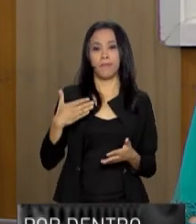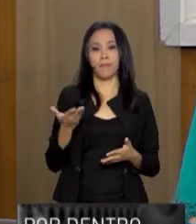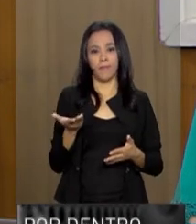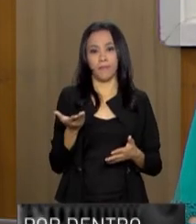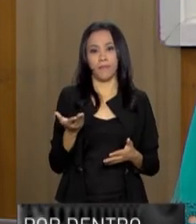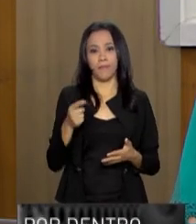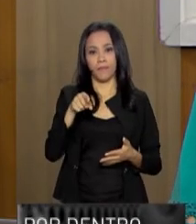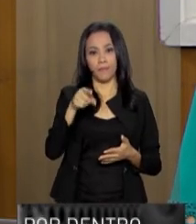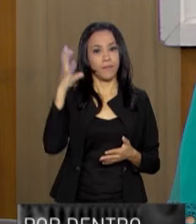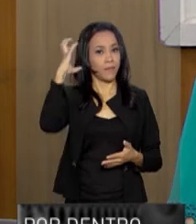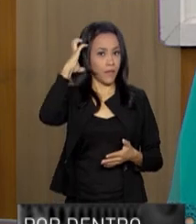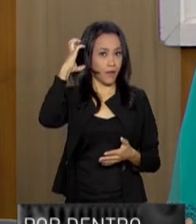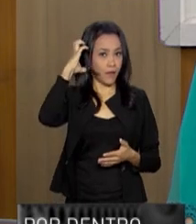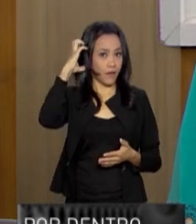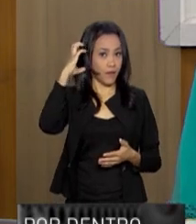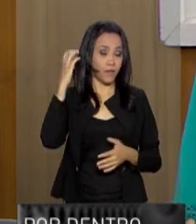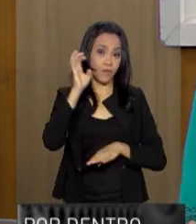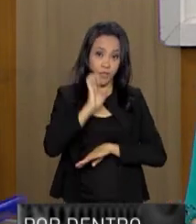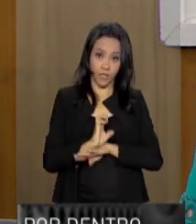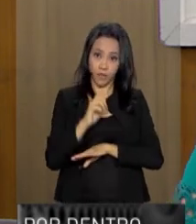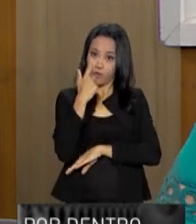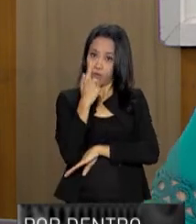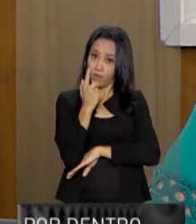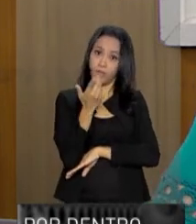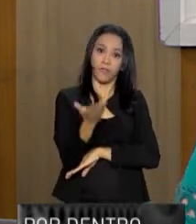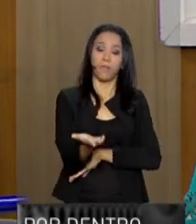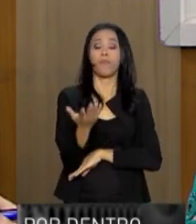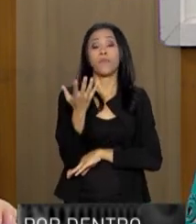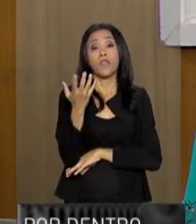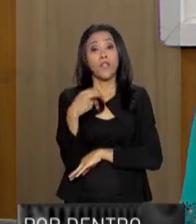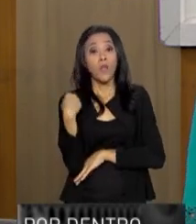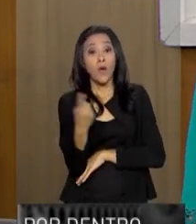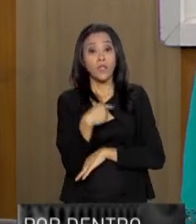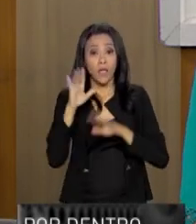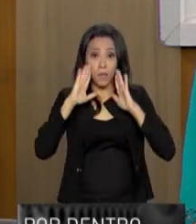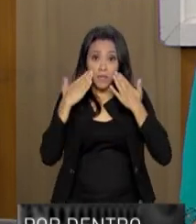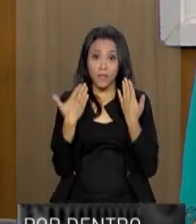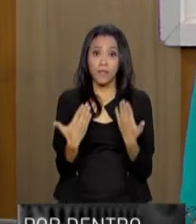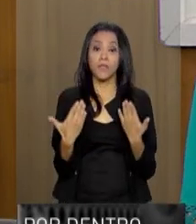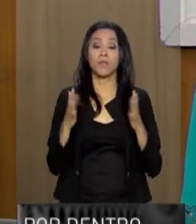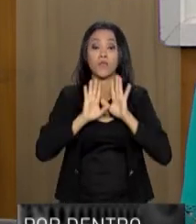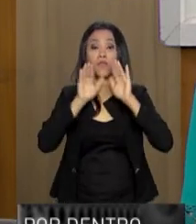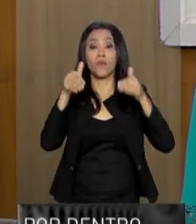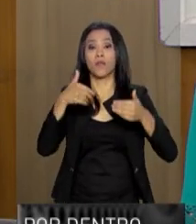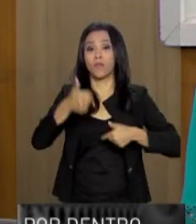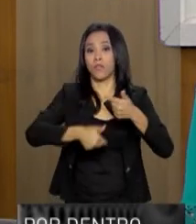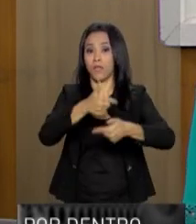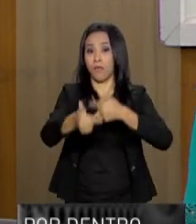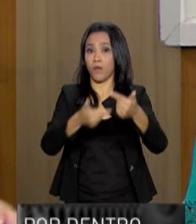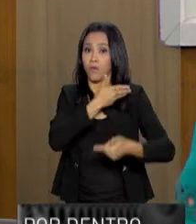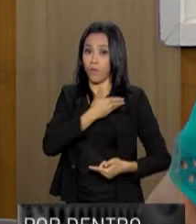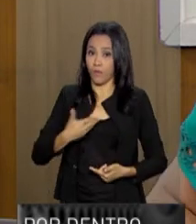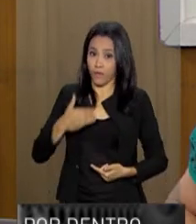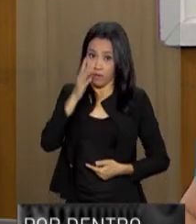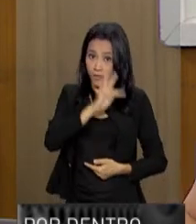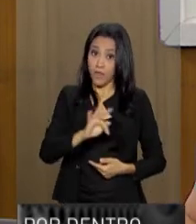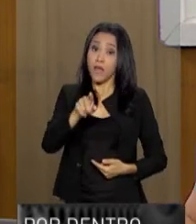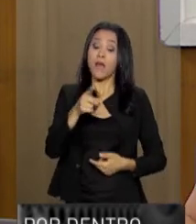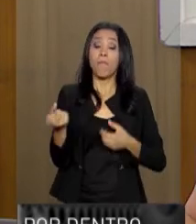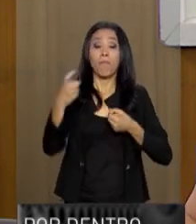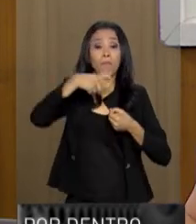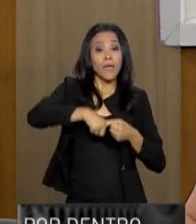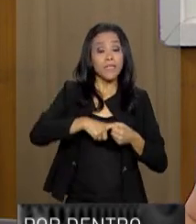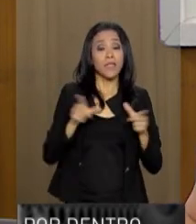730 fm de goiânia goiás estamos no ar com o programa por dentro do governo uma parceria da secretaria de comunicação social